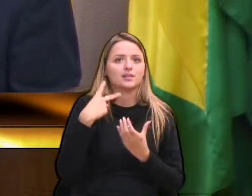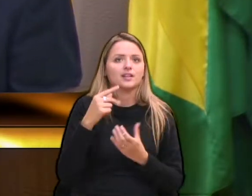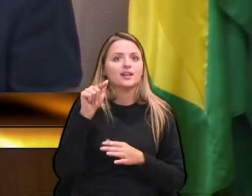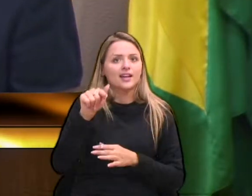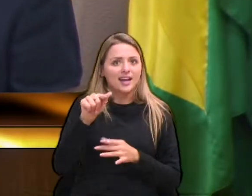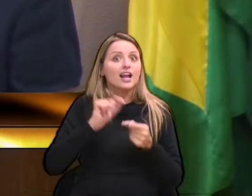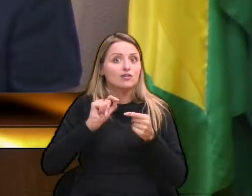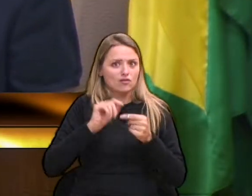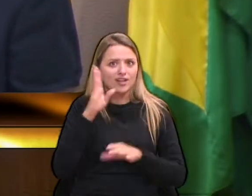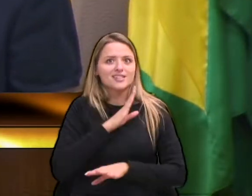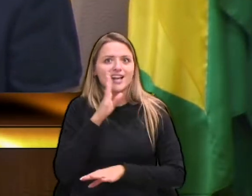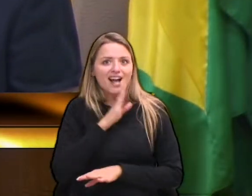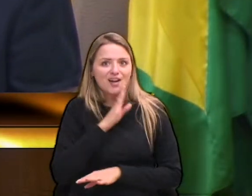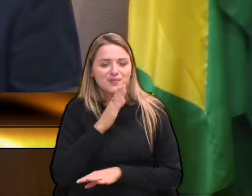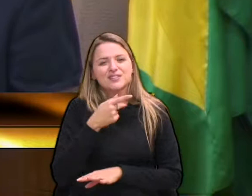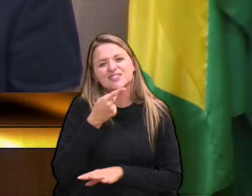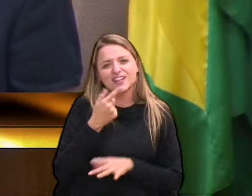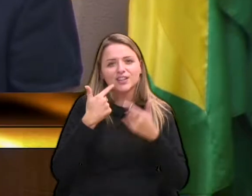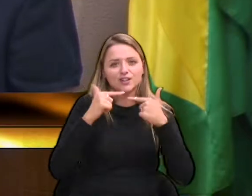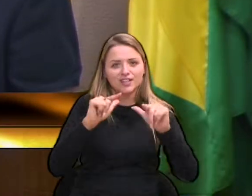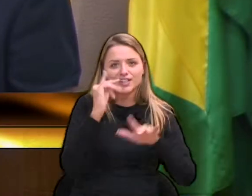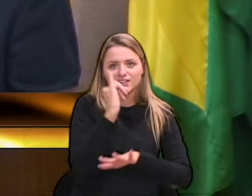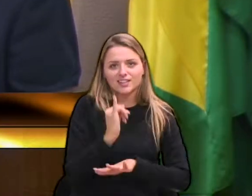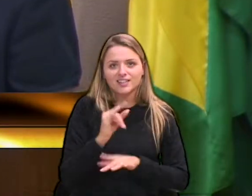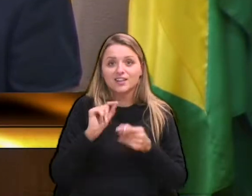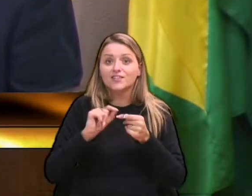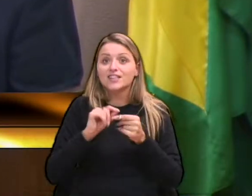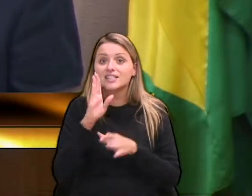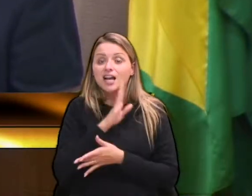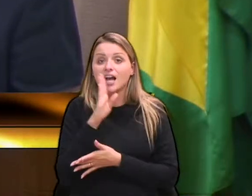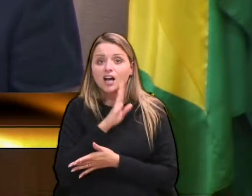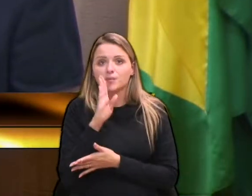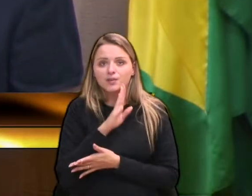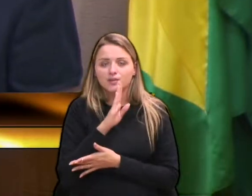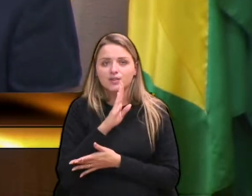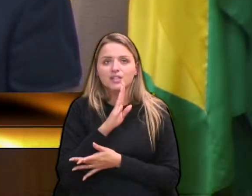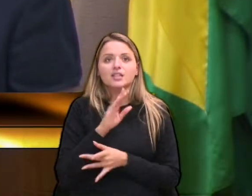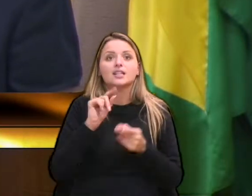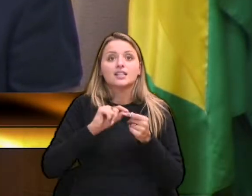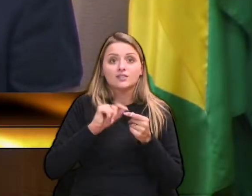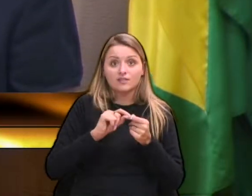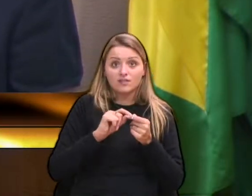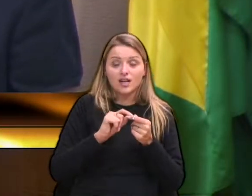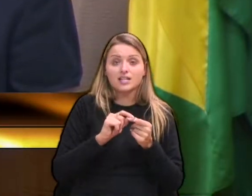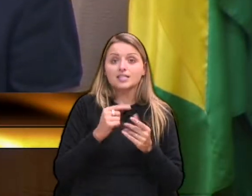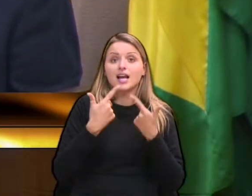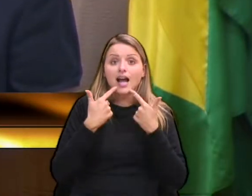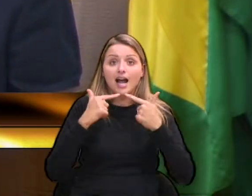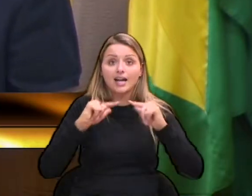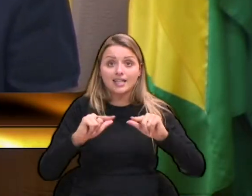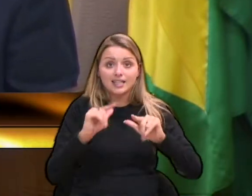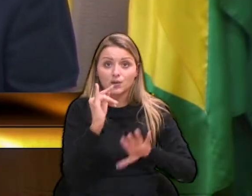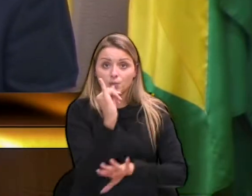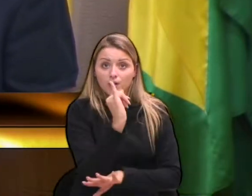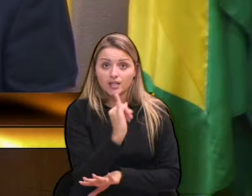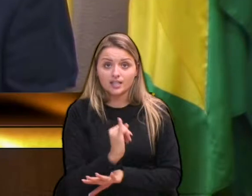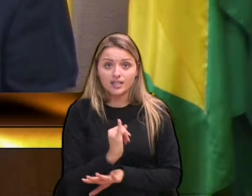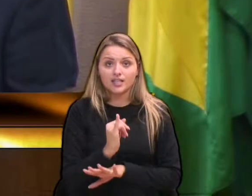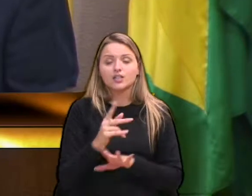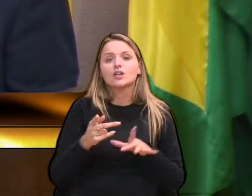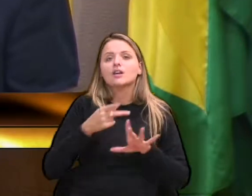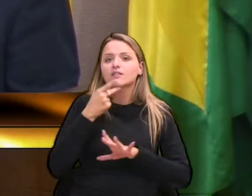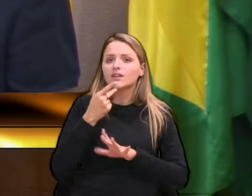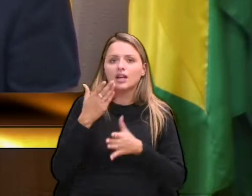furbo, que é uma lei que torna o nosso talhão, que é falado em todas as capelas